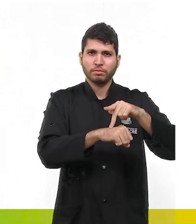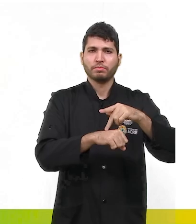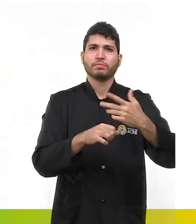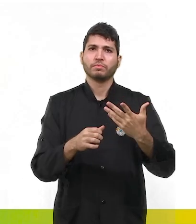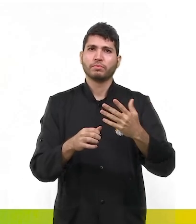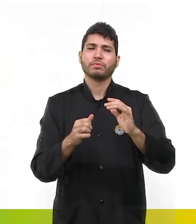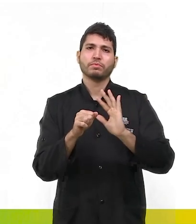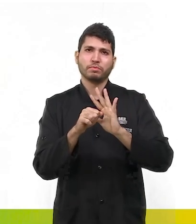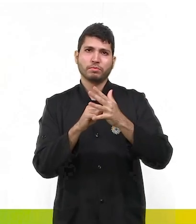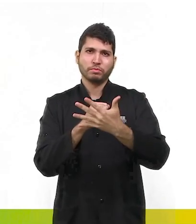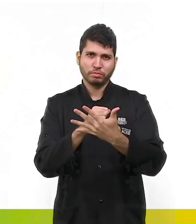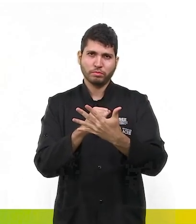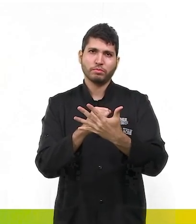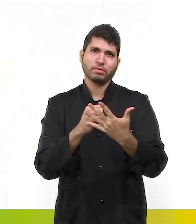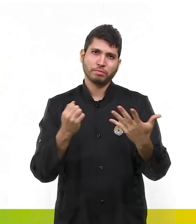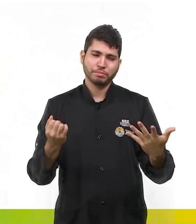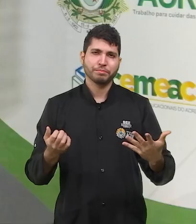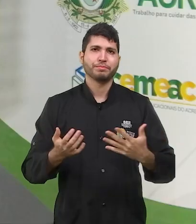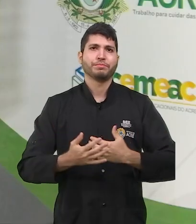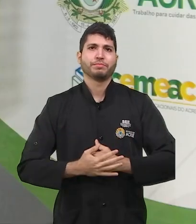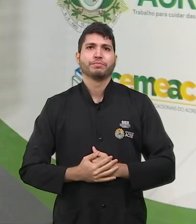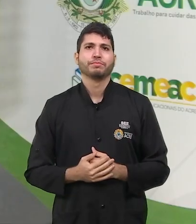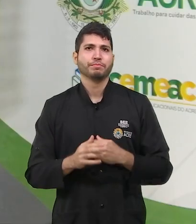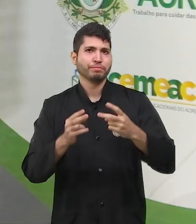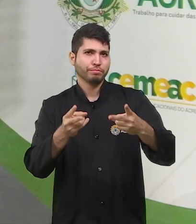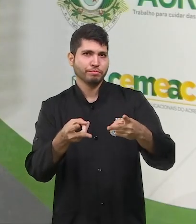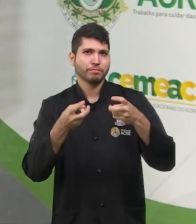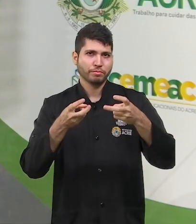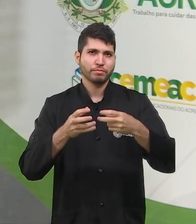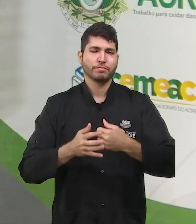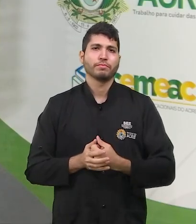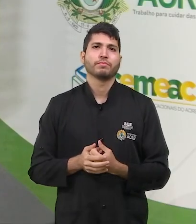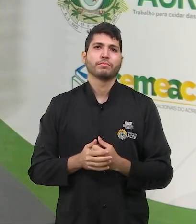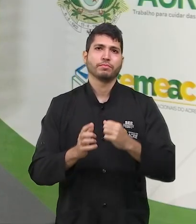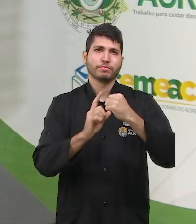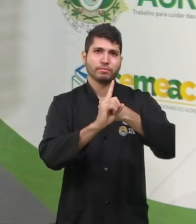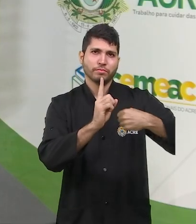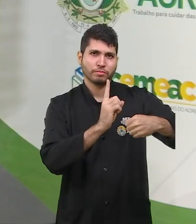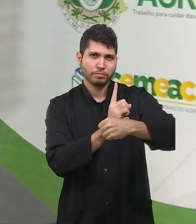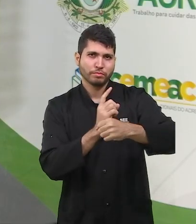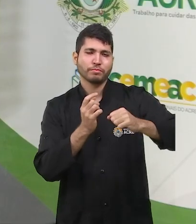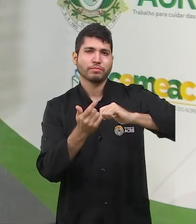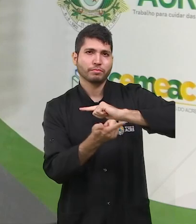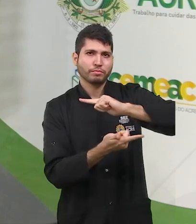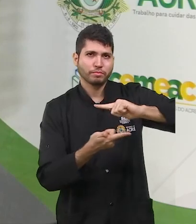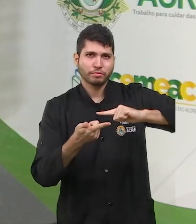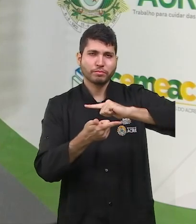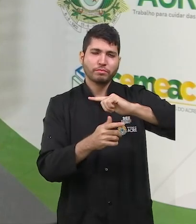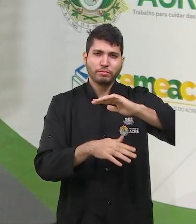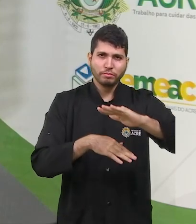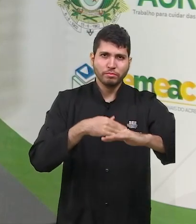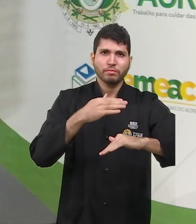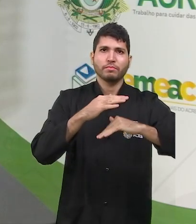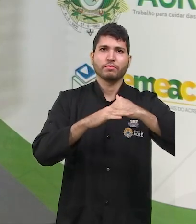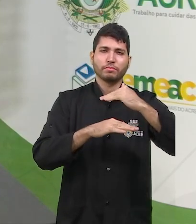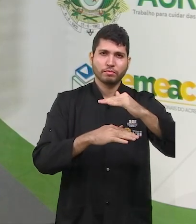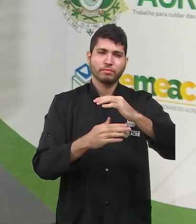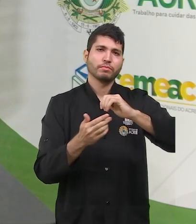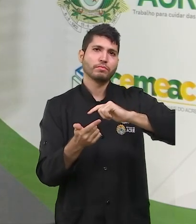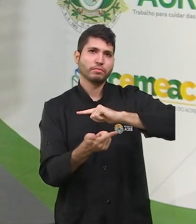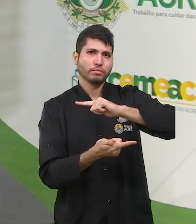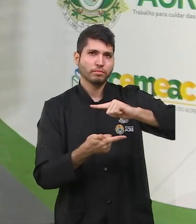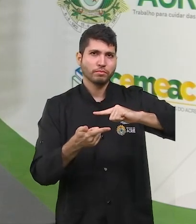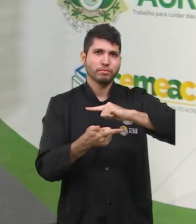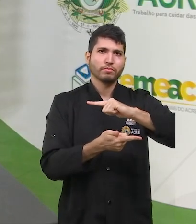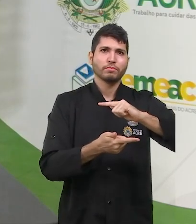pandemia da Covid-19. Então, percebam que dentro da sociedade global, dentro desse processo de globalização, a